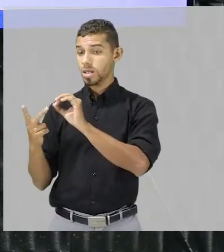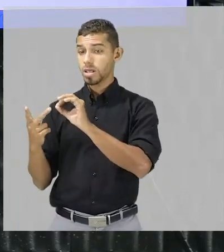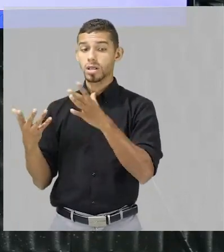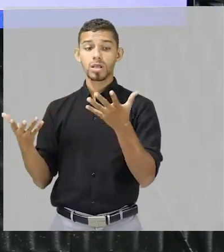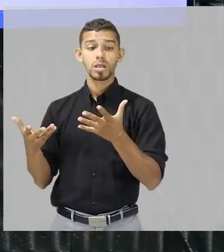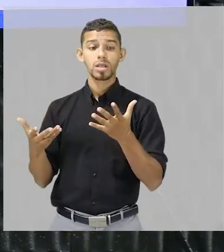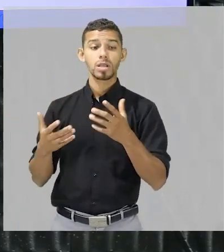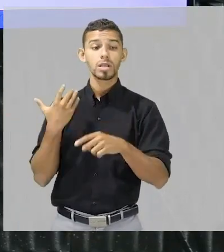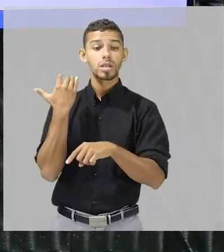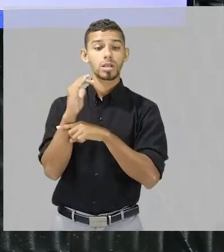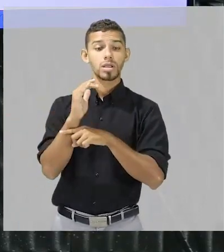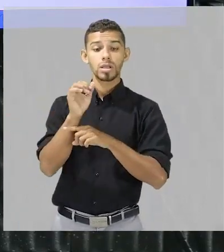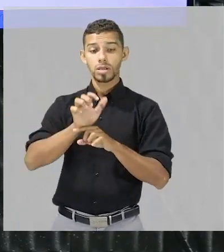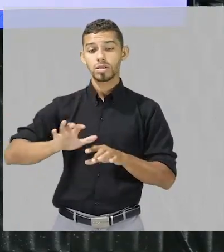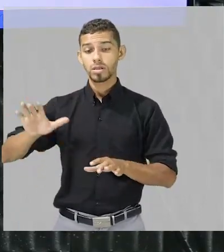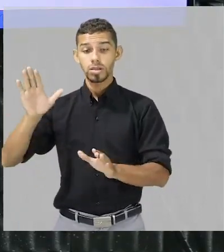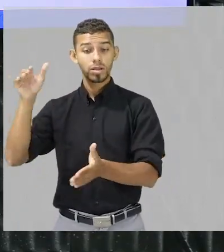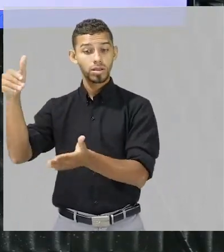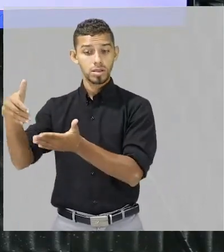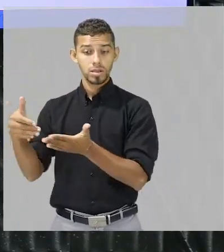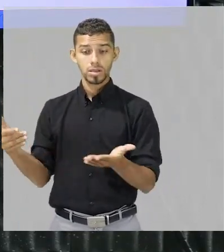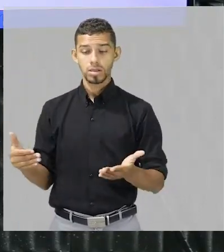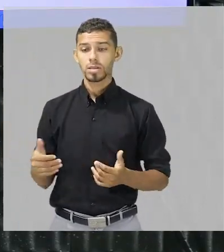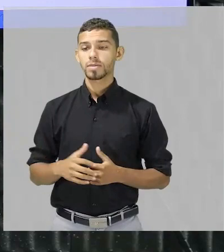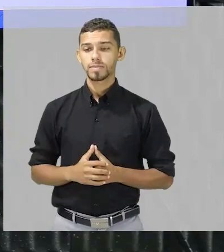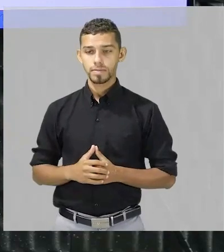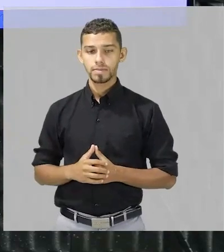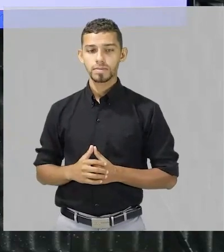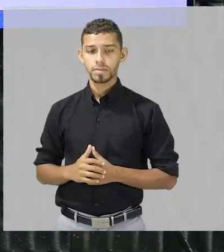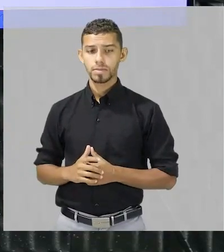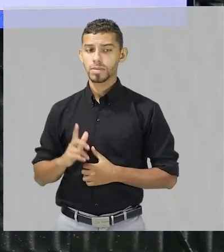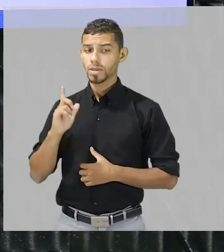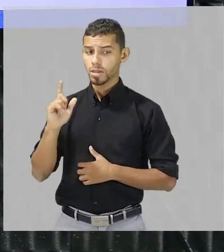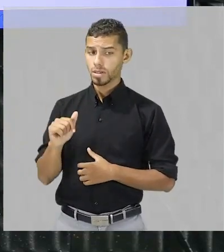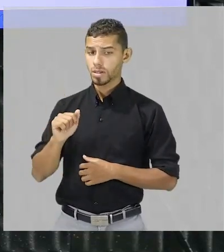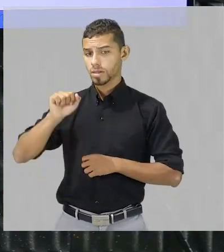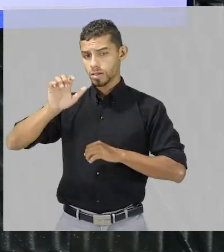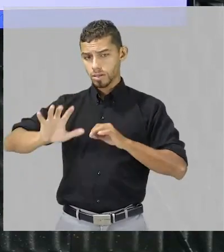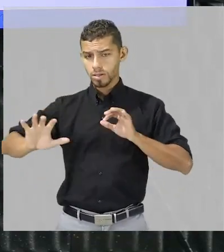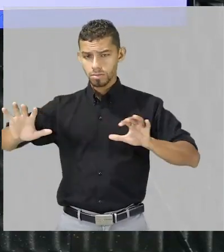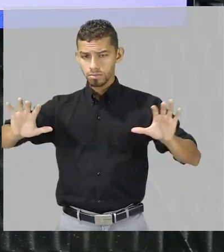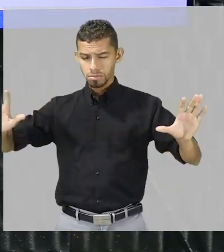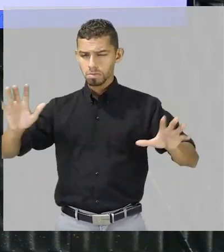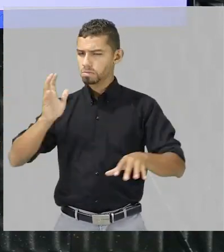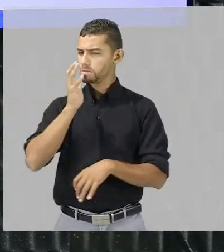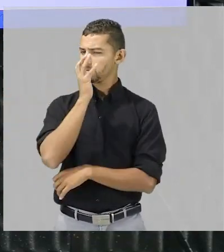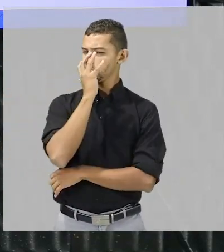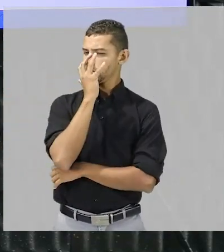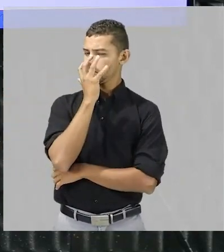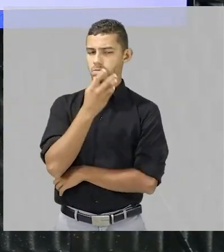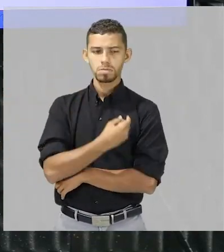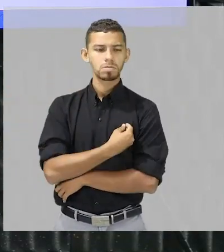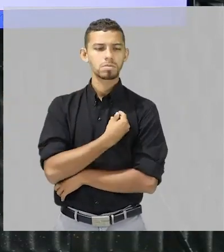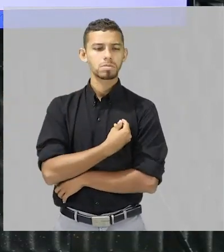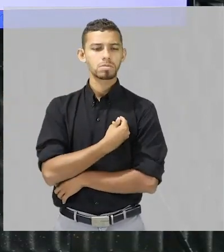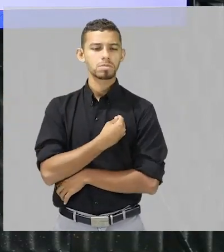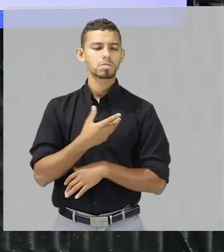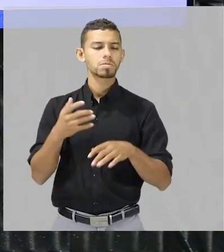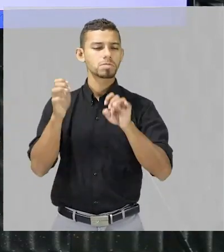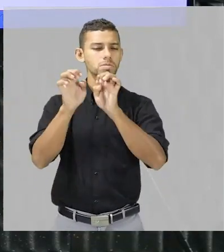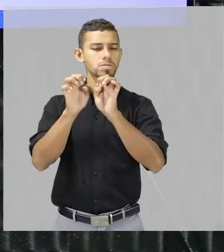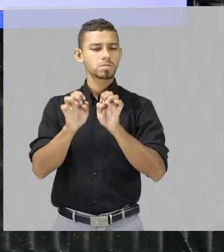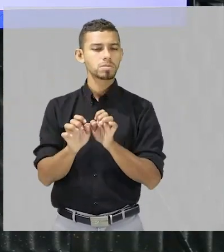terminal, ou seja, na extremidade da cadeia. O catálogo dos óleos essenciais apresenta,